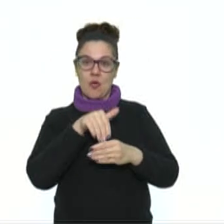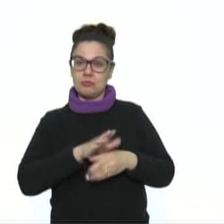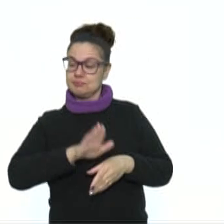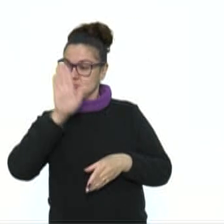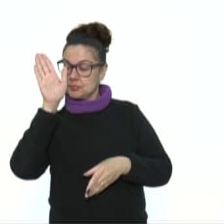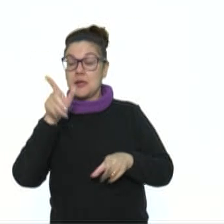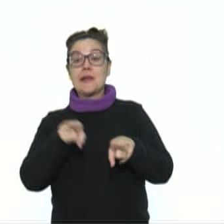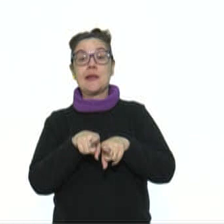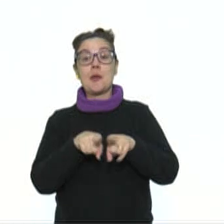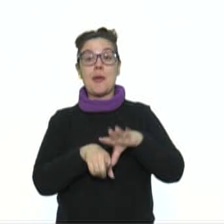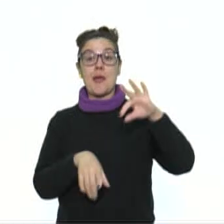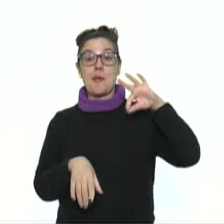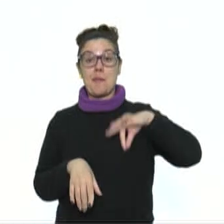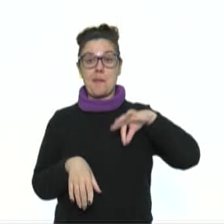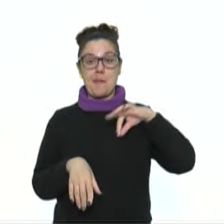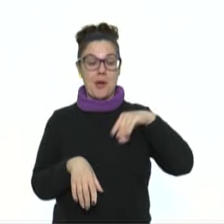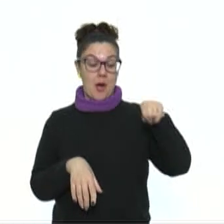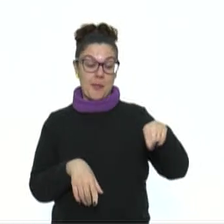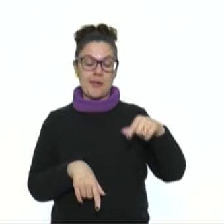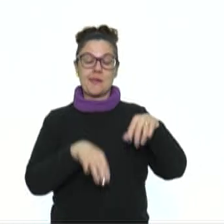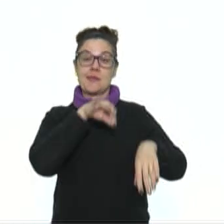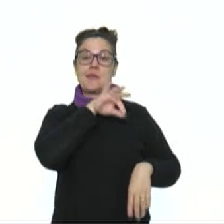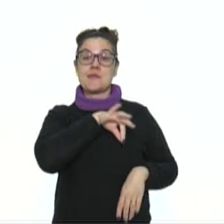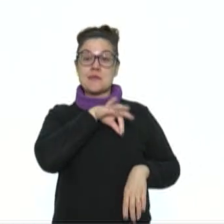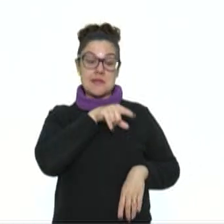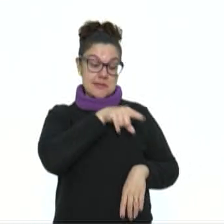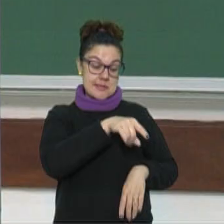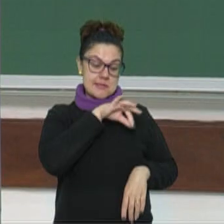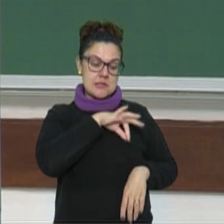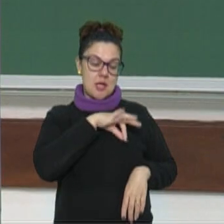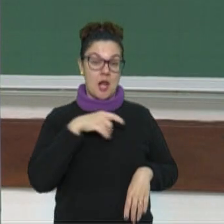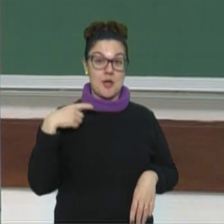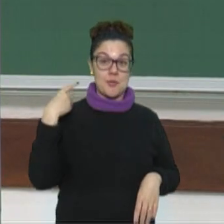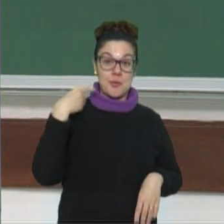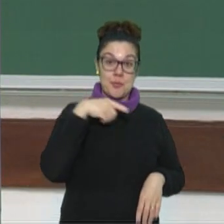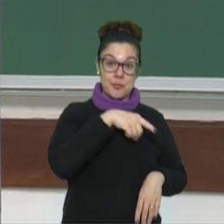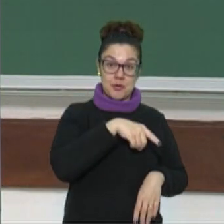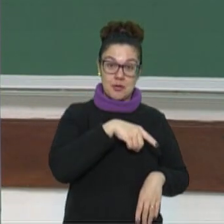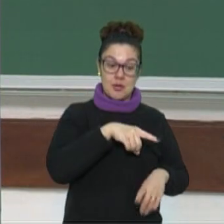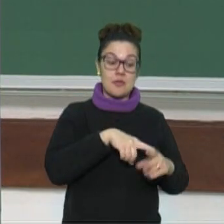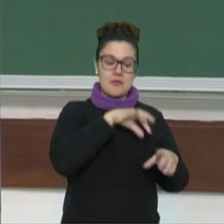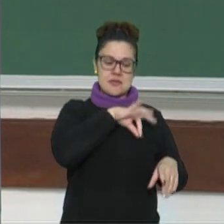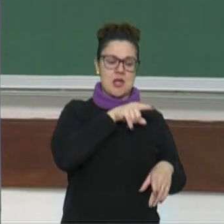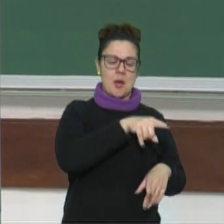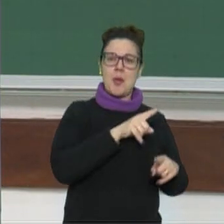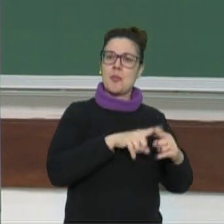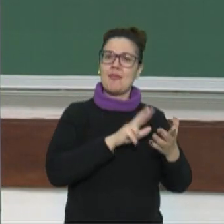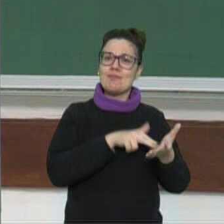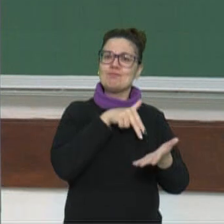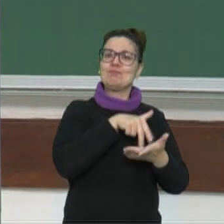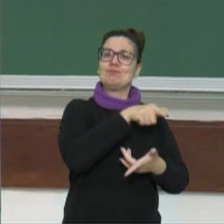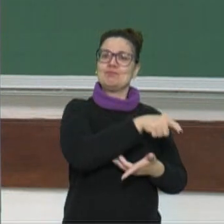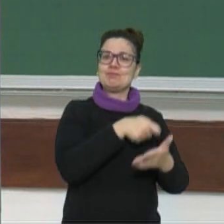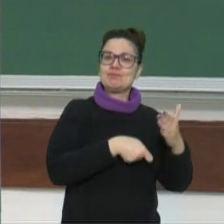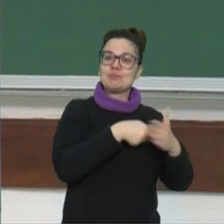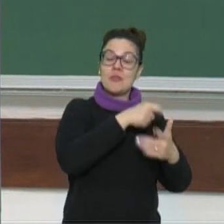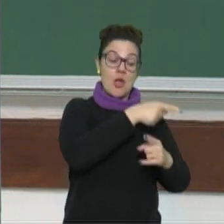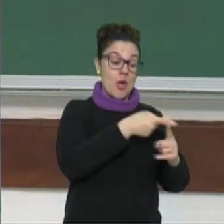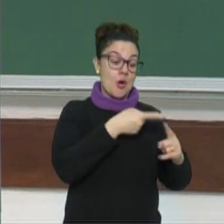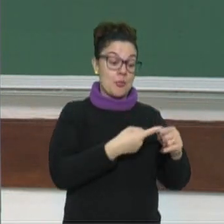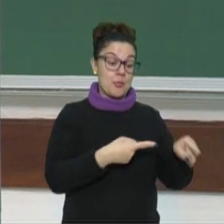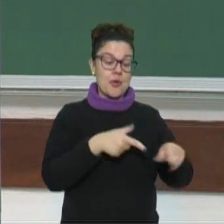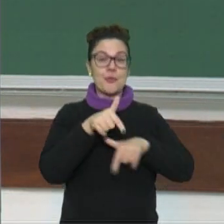de salário aos deputados. Os deputados não eram pagos. Mas por que eles vão defender isso? Porque o trabalhador, para